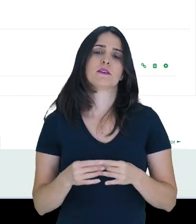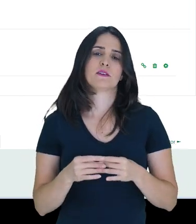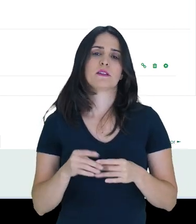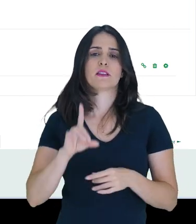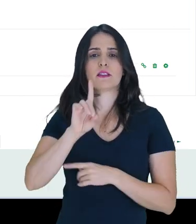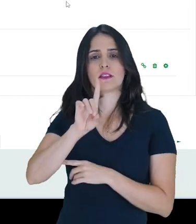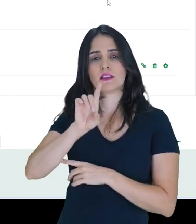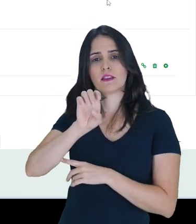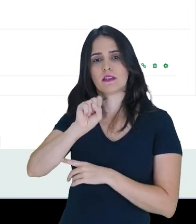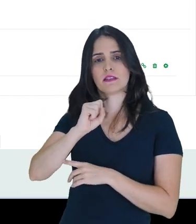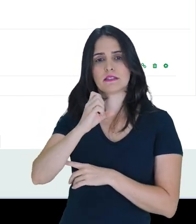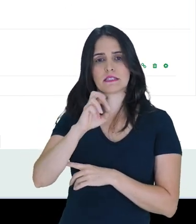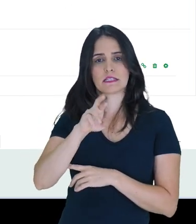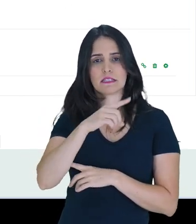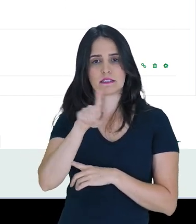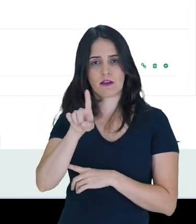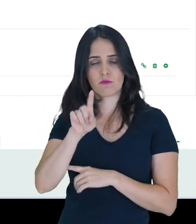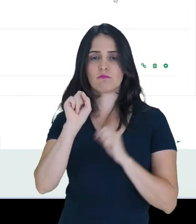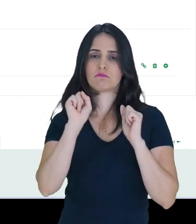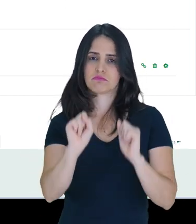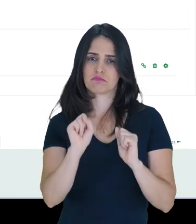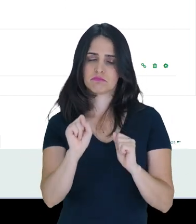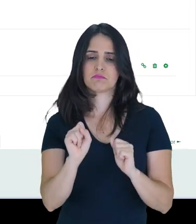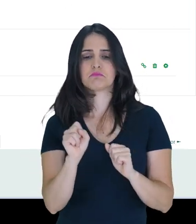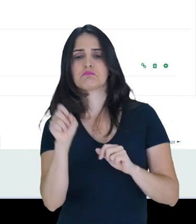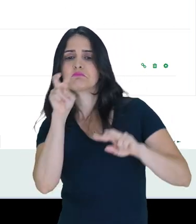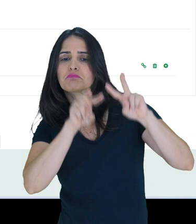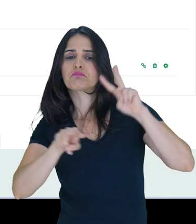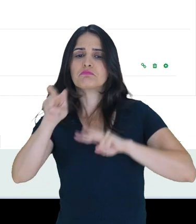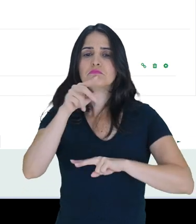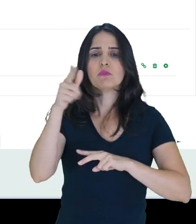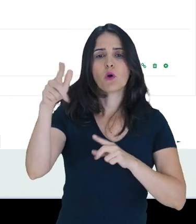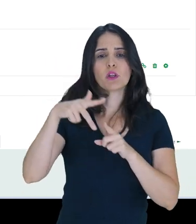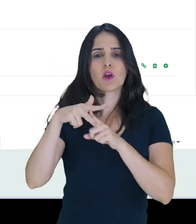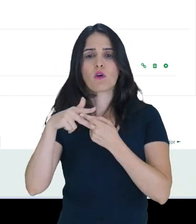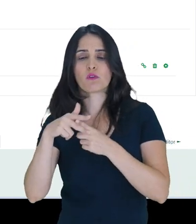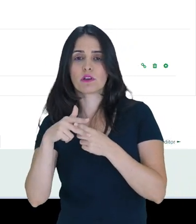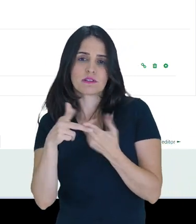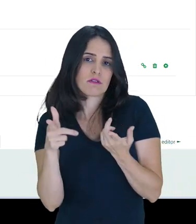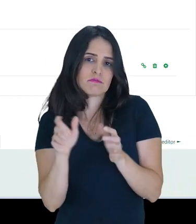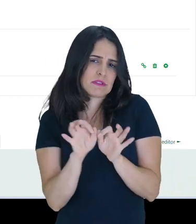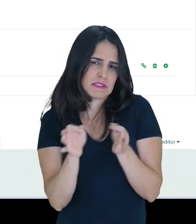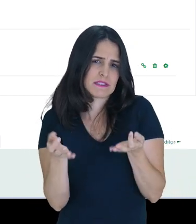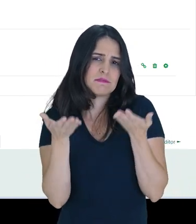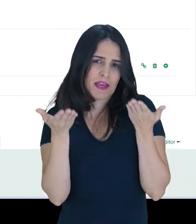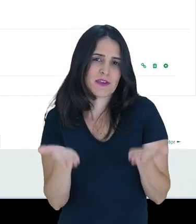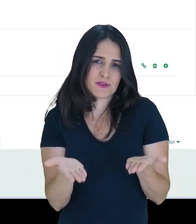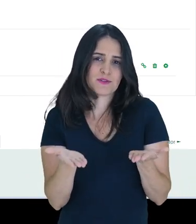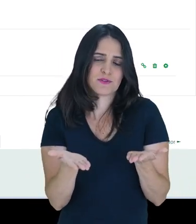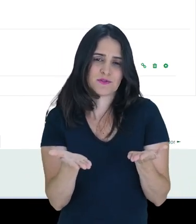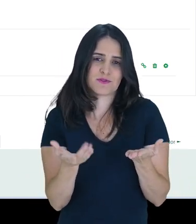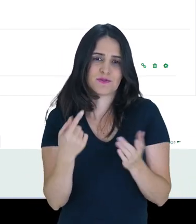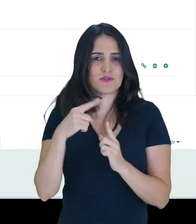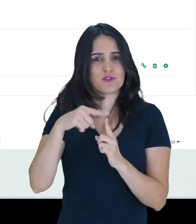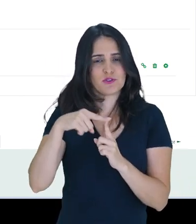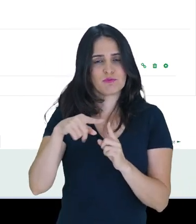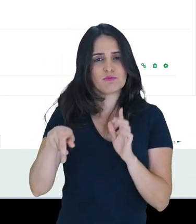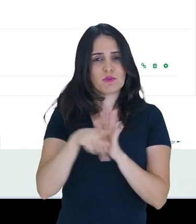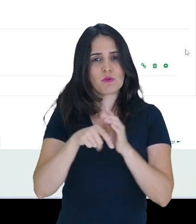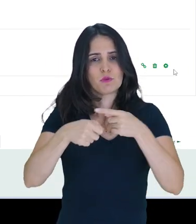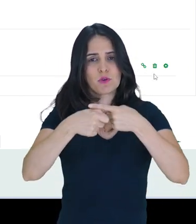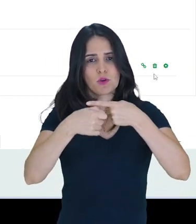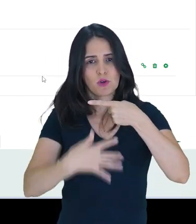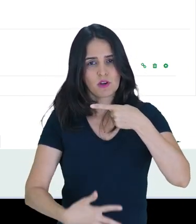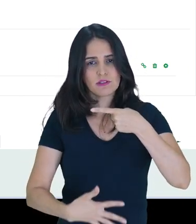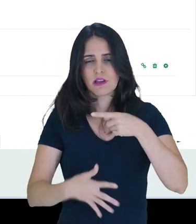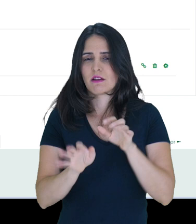você pode explorar outras opções de visualização nas configurações mas basicamente é esse é o formato